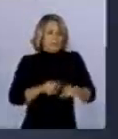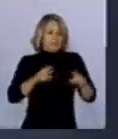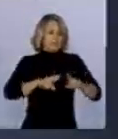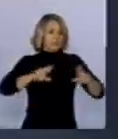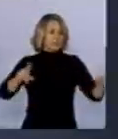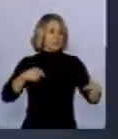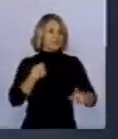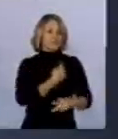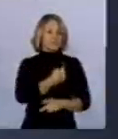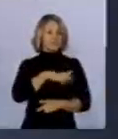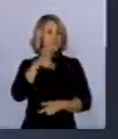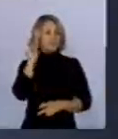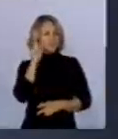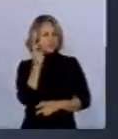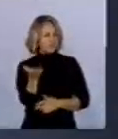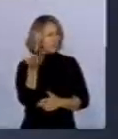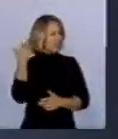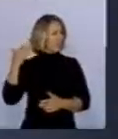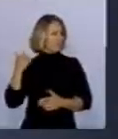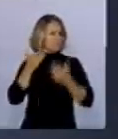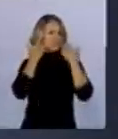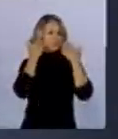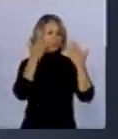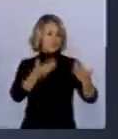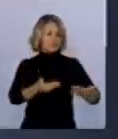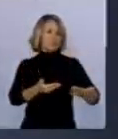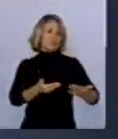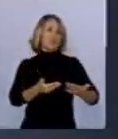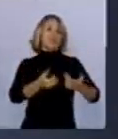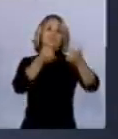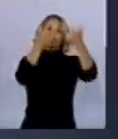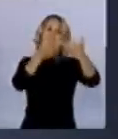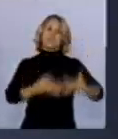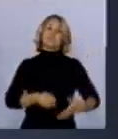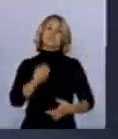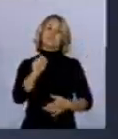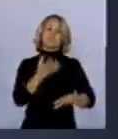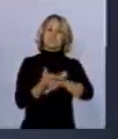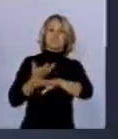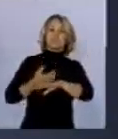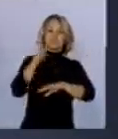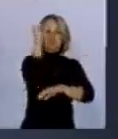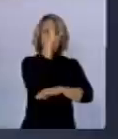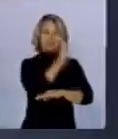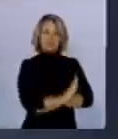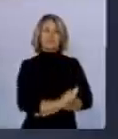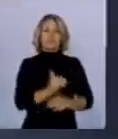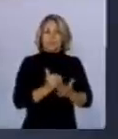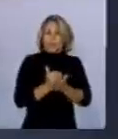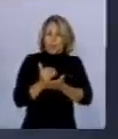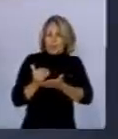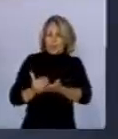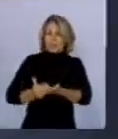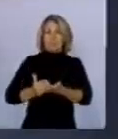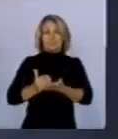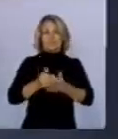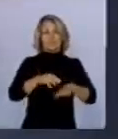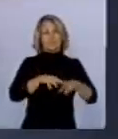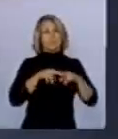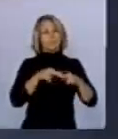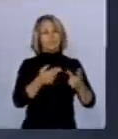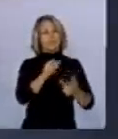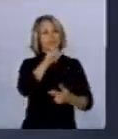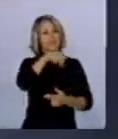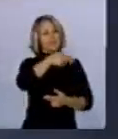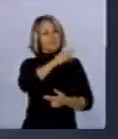ouvimos em apresentações anteriores gostaremos de esclarecer que o que é conteúdo Nacional passa sim pelo crio da Ancine